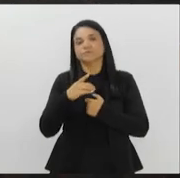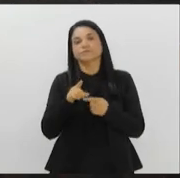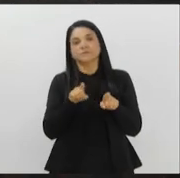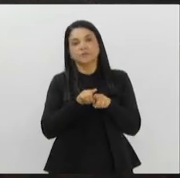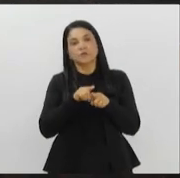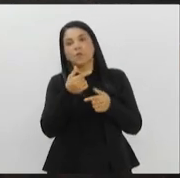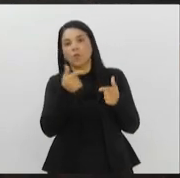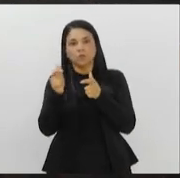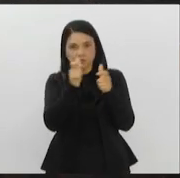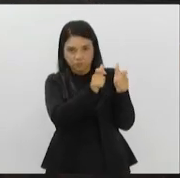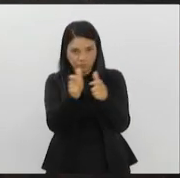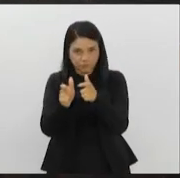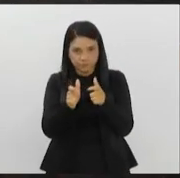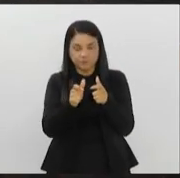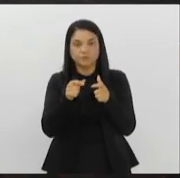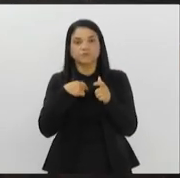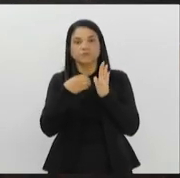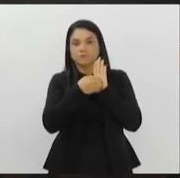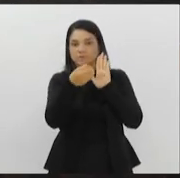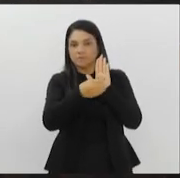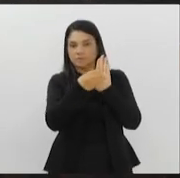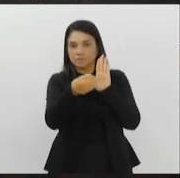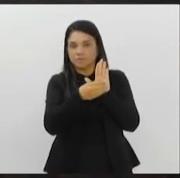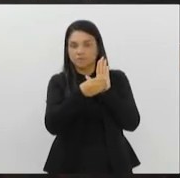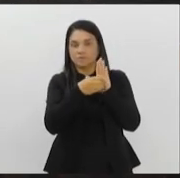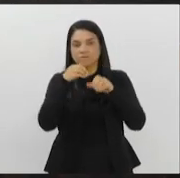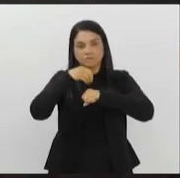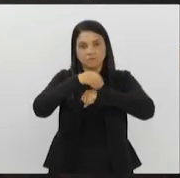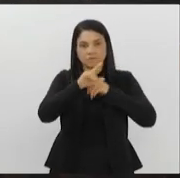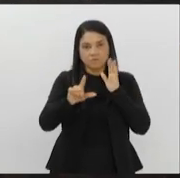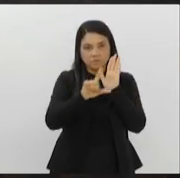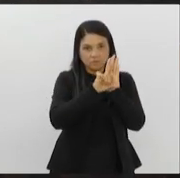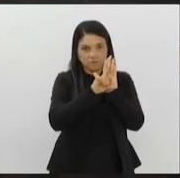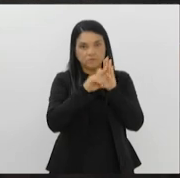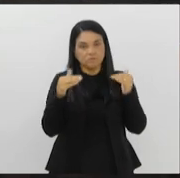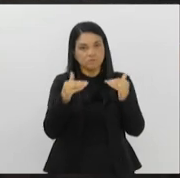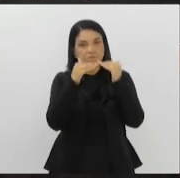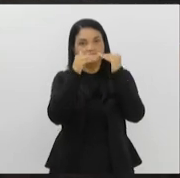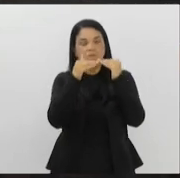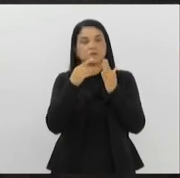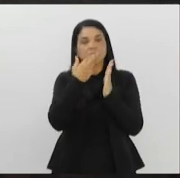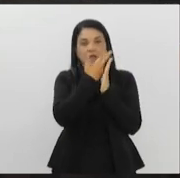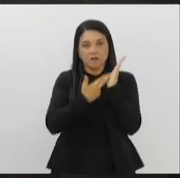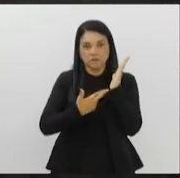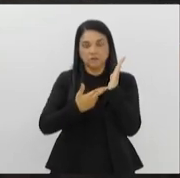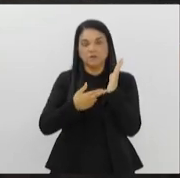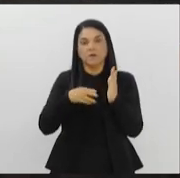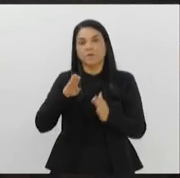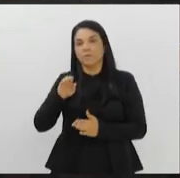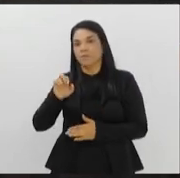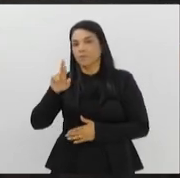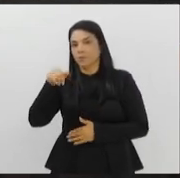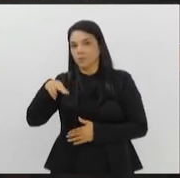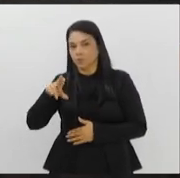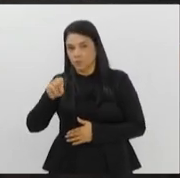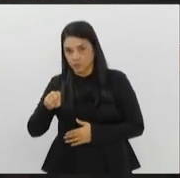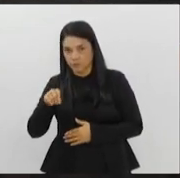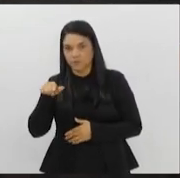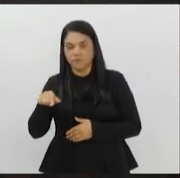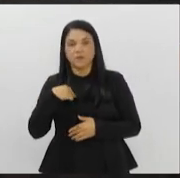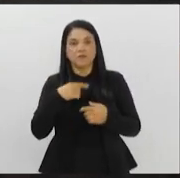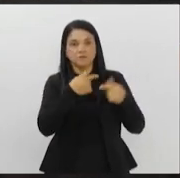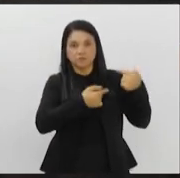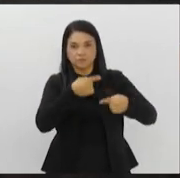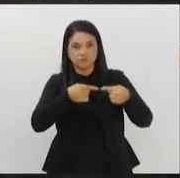providências. Parecer da Comissão de Indicações Legislativas, favorável. Relatoria do deputado Bruno Dauaire. Em